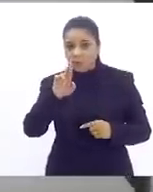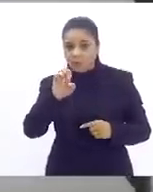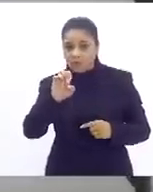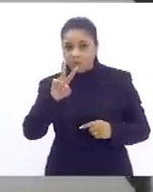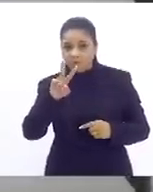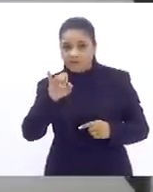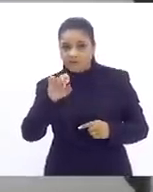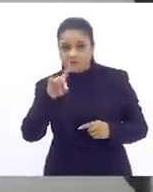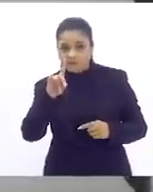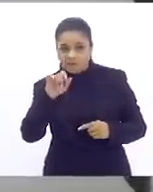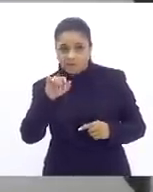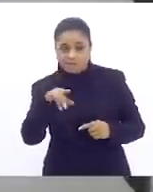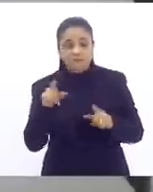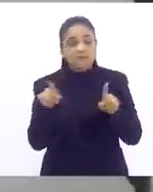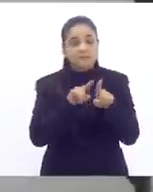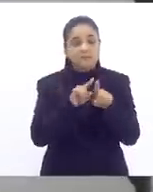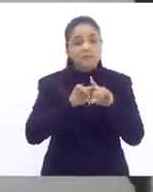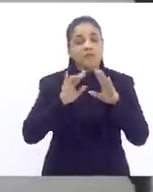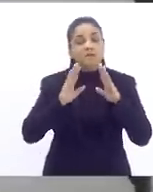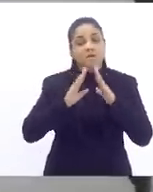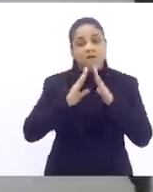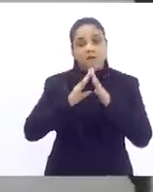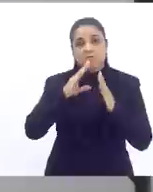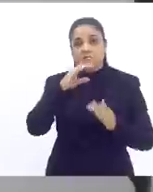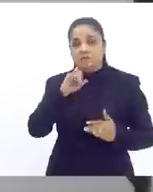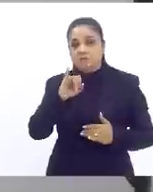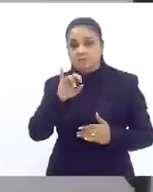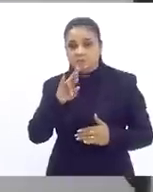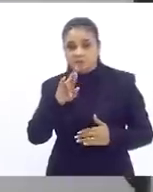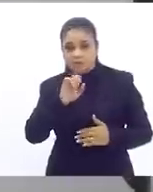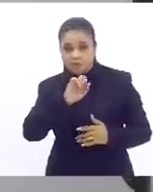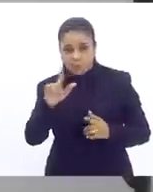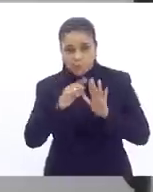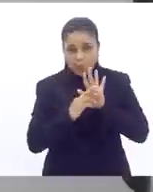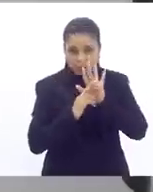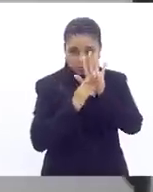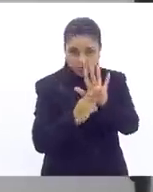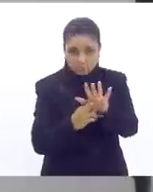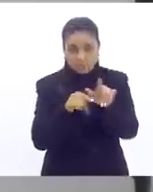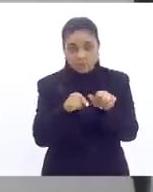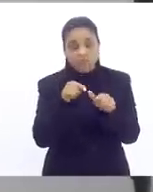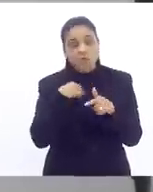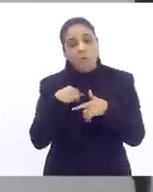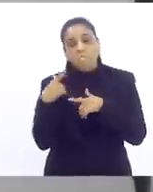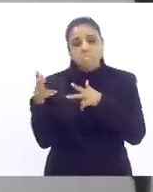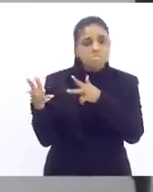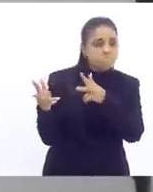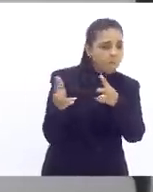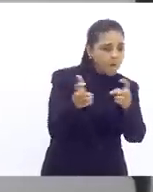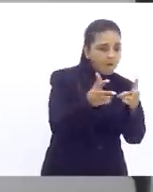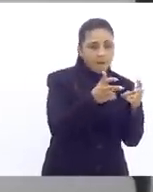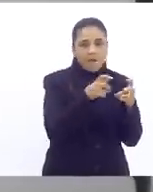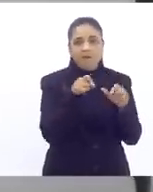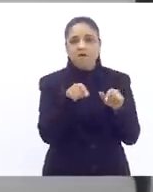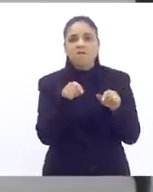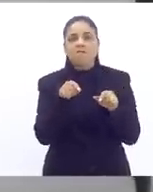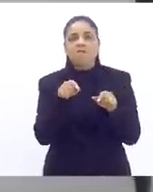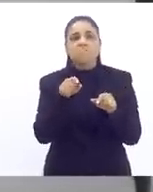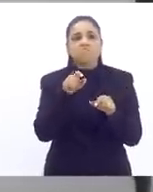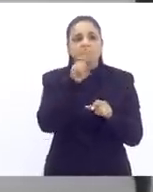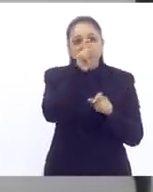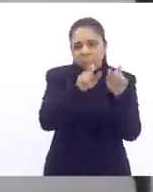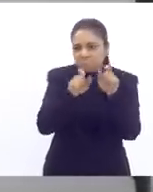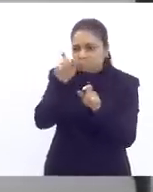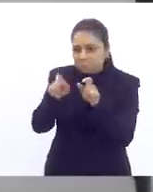casa civil eu verifico que vossa senhorias estão com